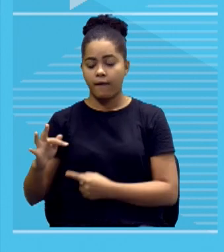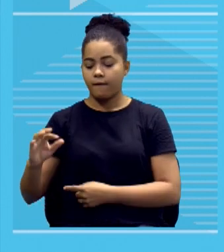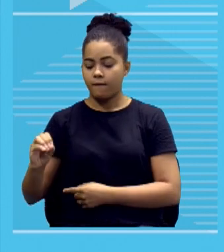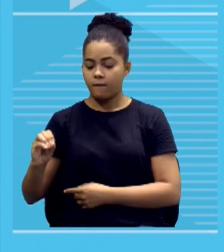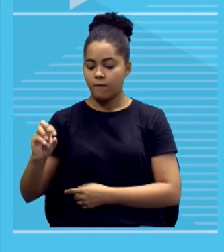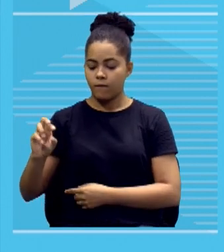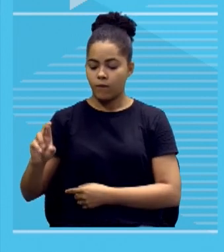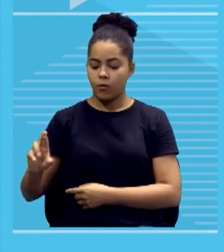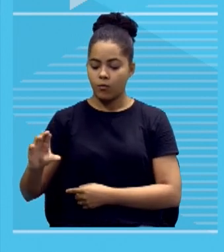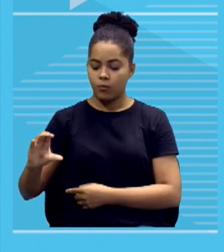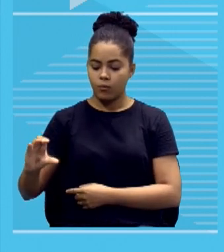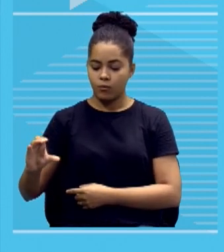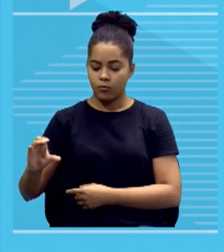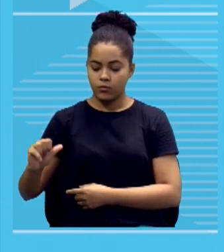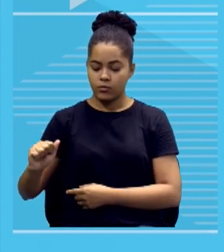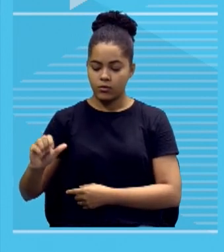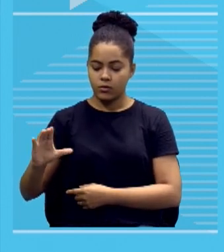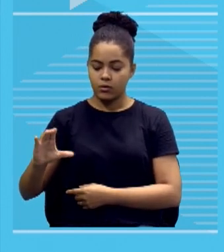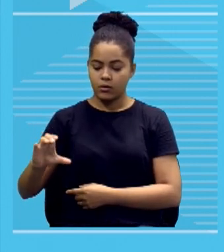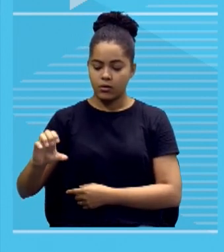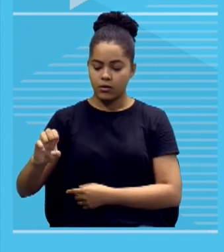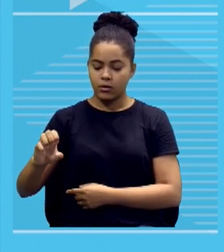eletromotriz